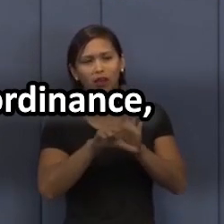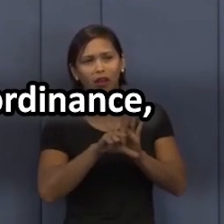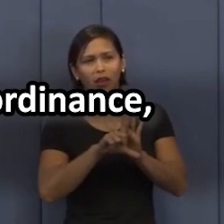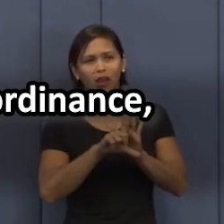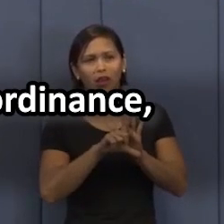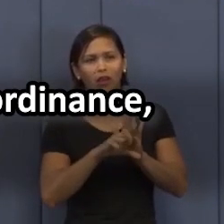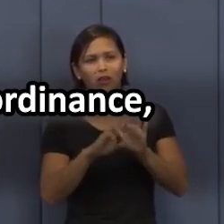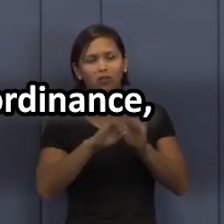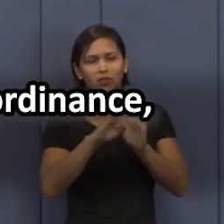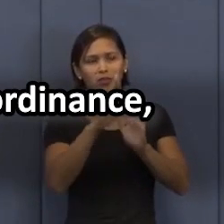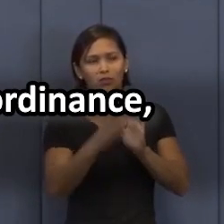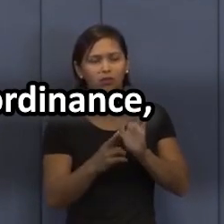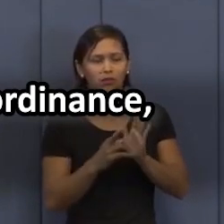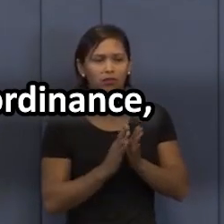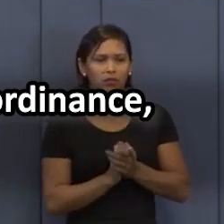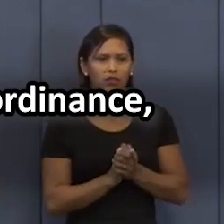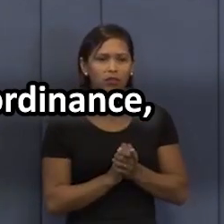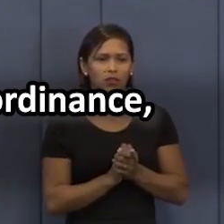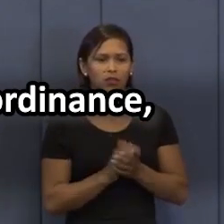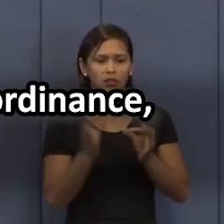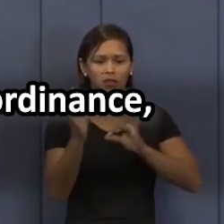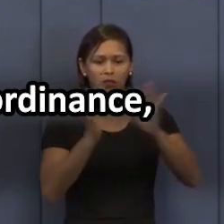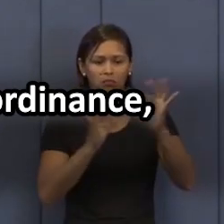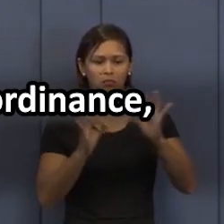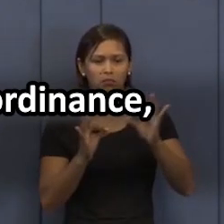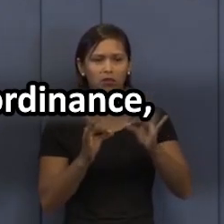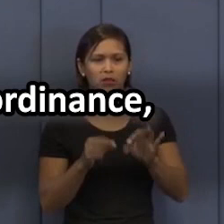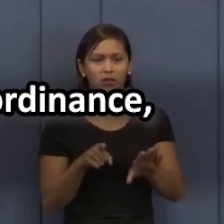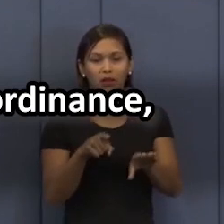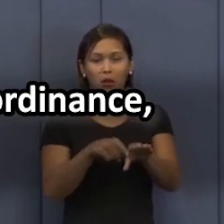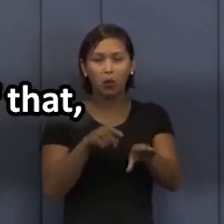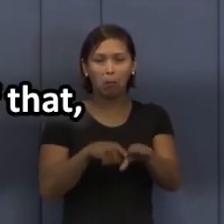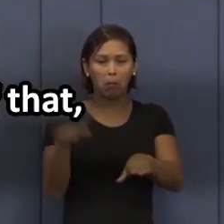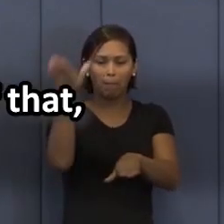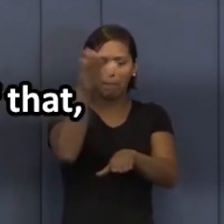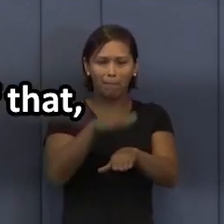de leis consuetudinárias e ordinances, as ordenações, ele está